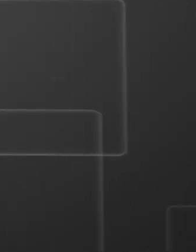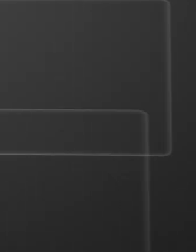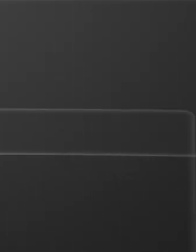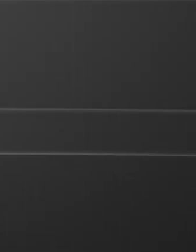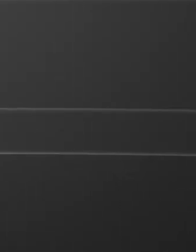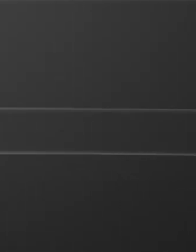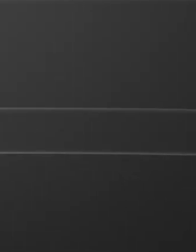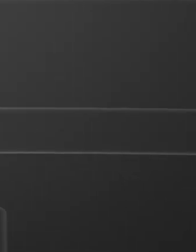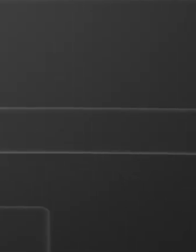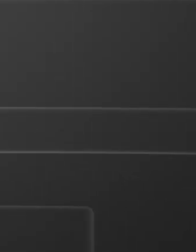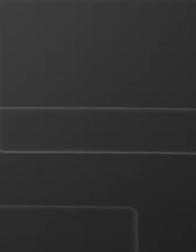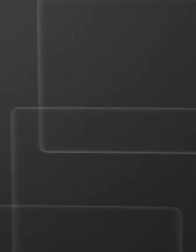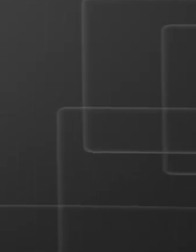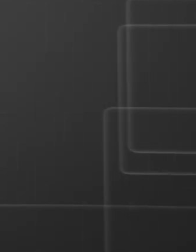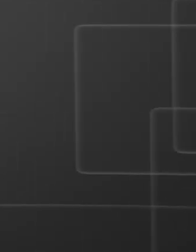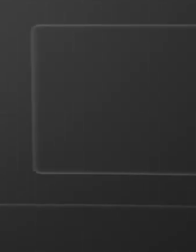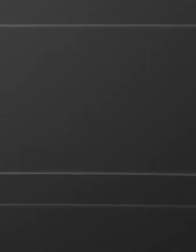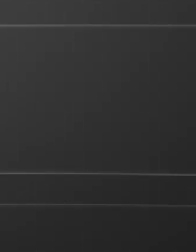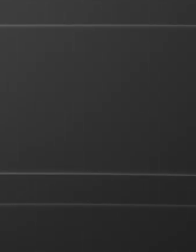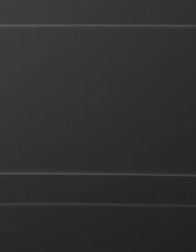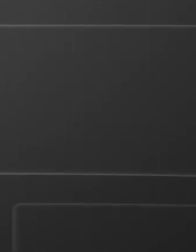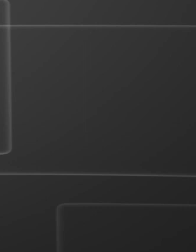E aí